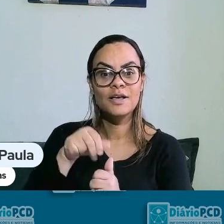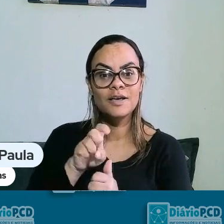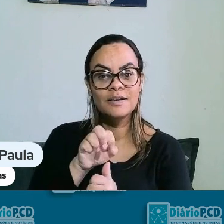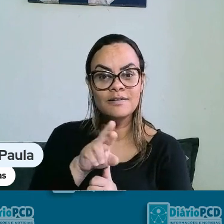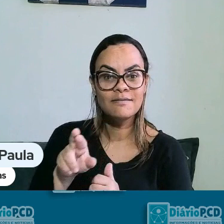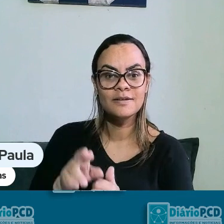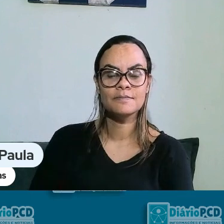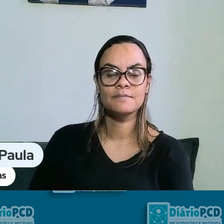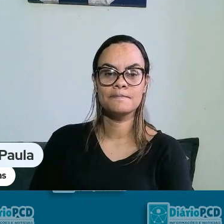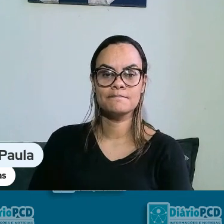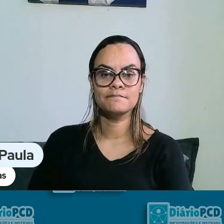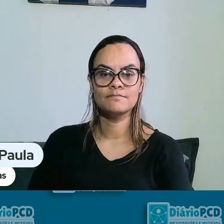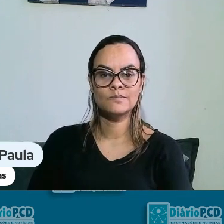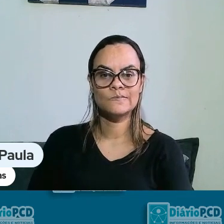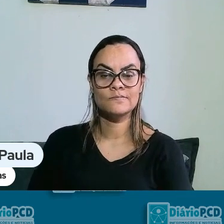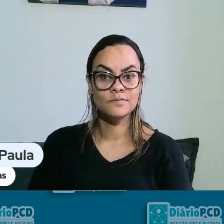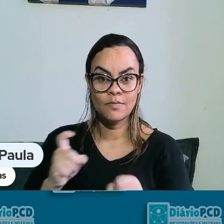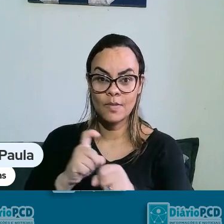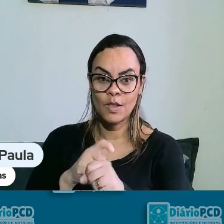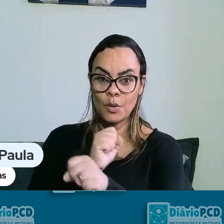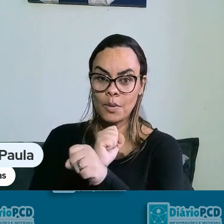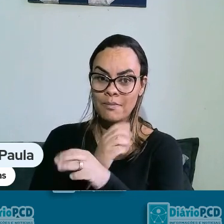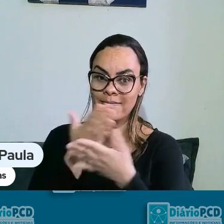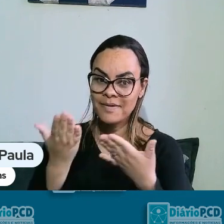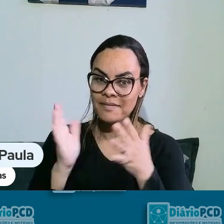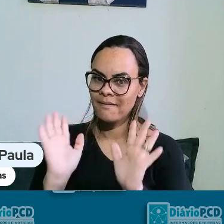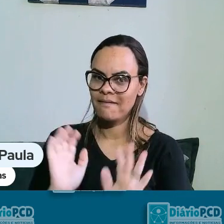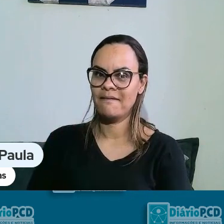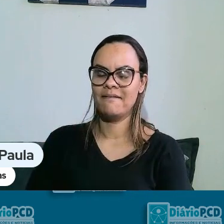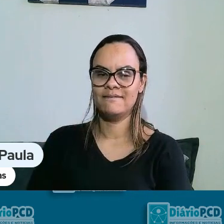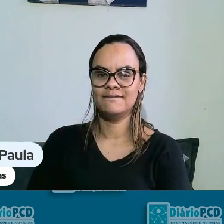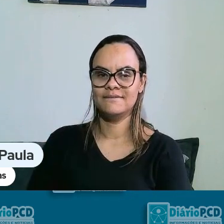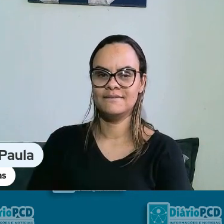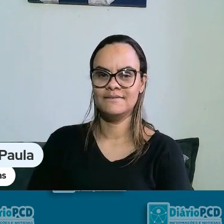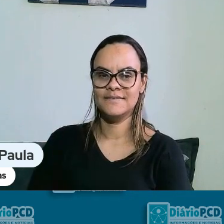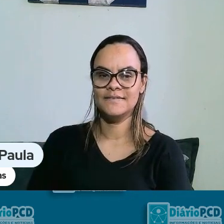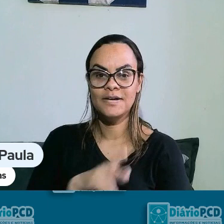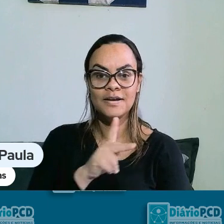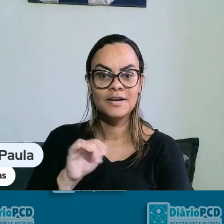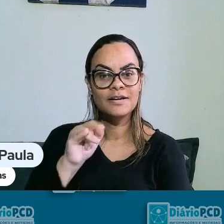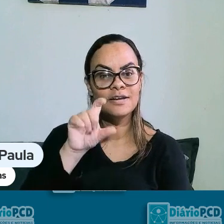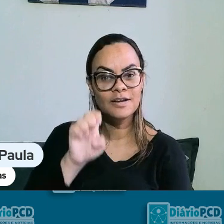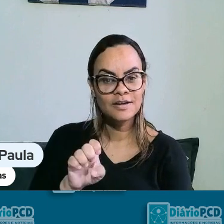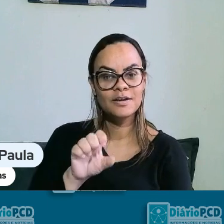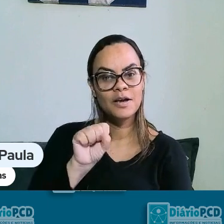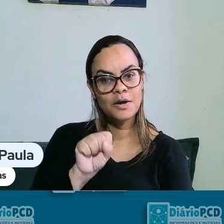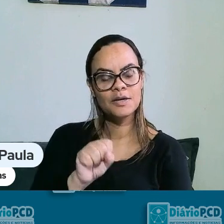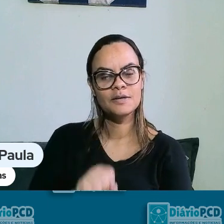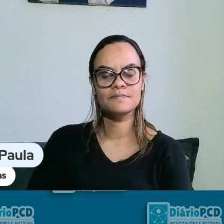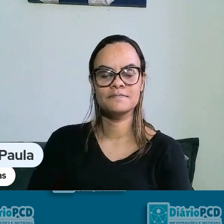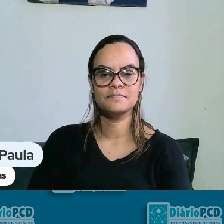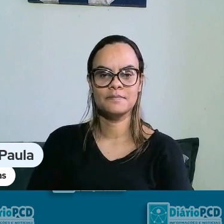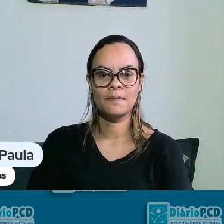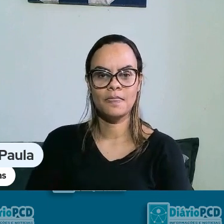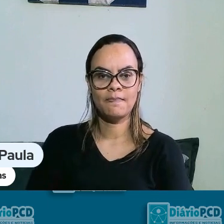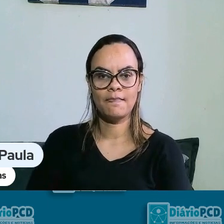trazer para a gente e nós já voltamos na entrevista exclusiva e inédita com o professor Ives Gandra aqui no canal